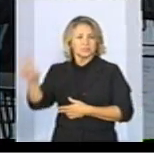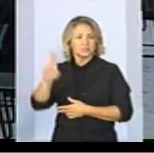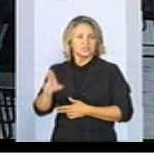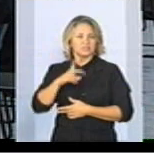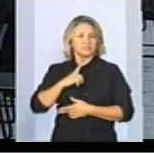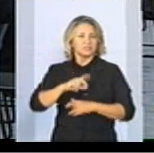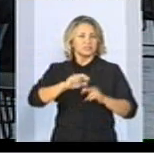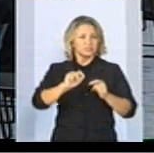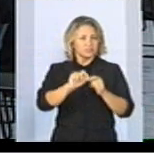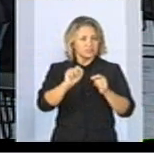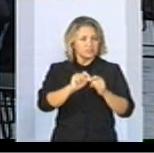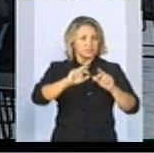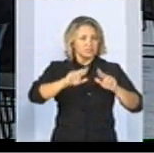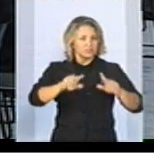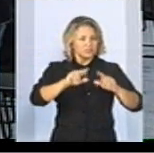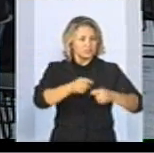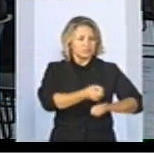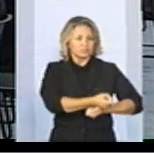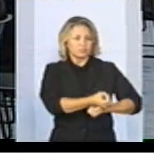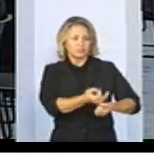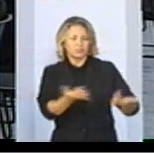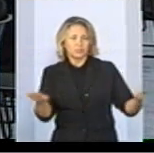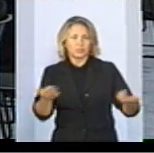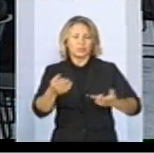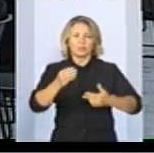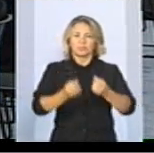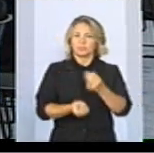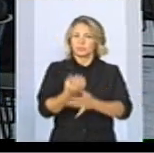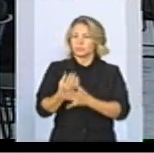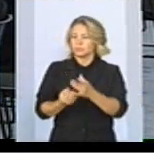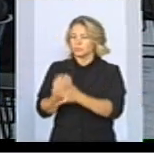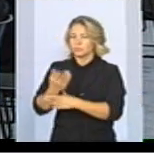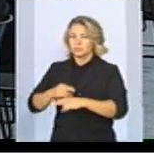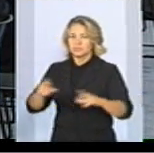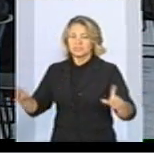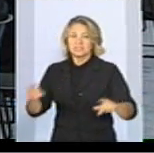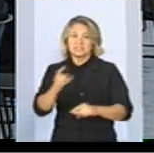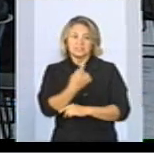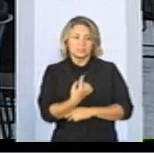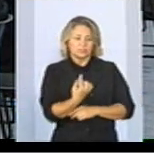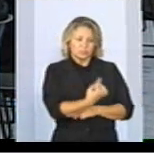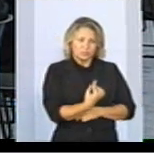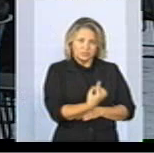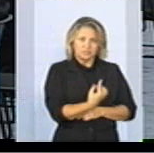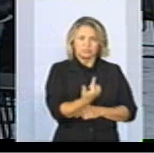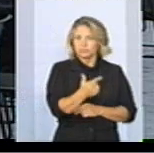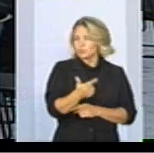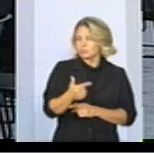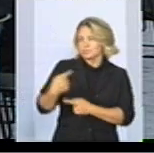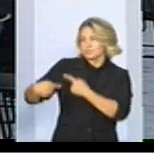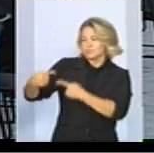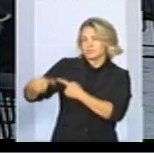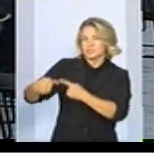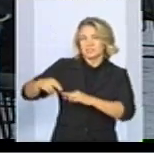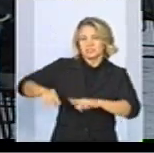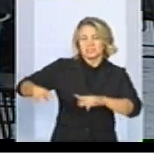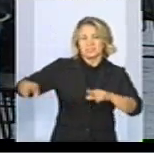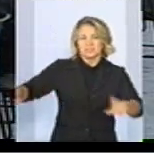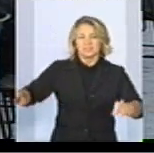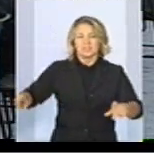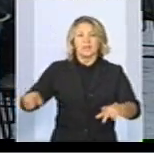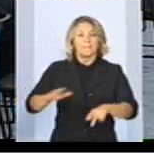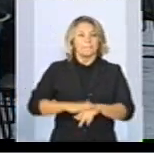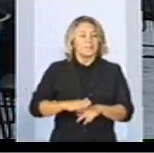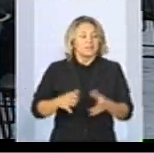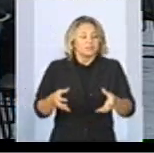de produtos. Se a competição sozinha não traz a diversidade, políticas públicas de comunicação são